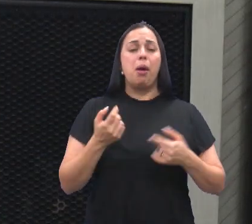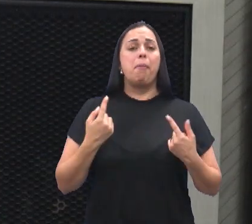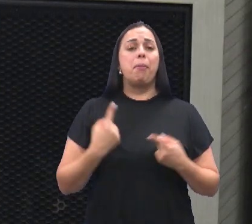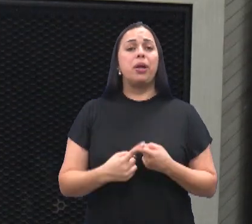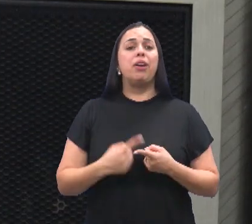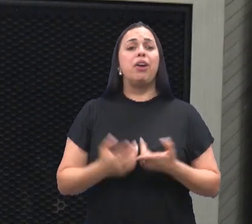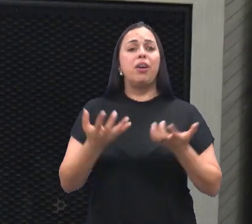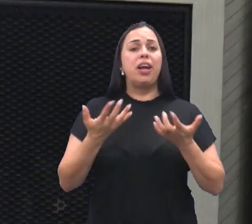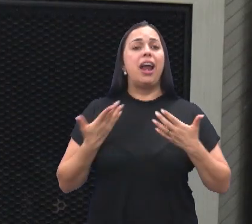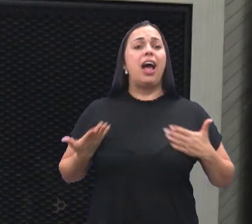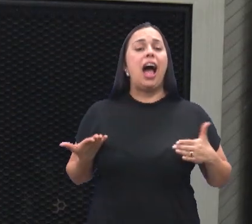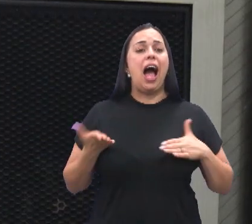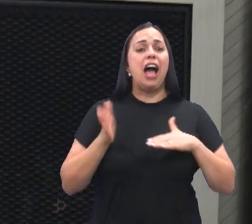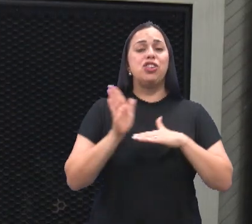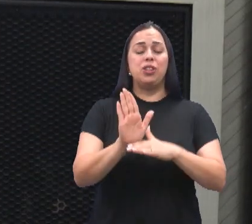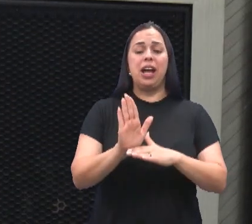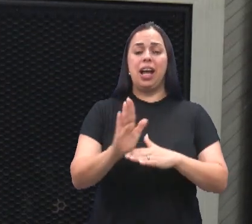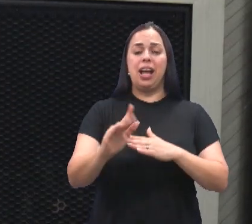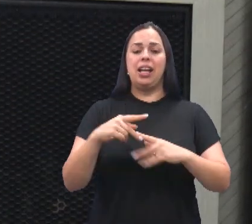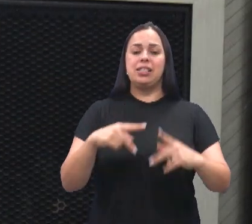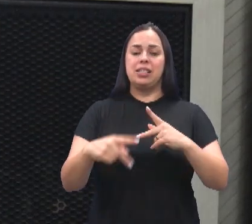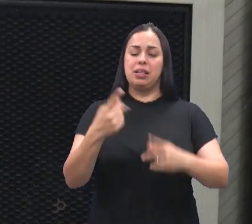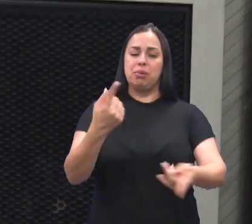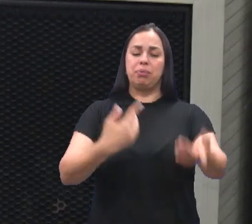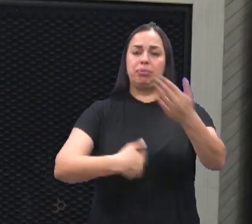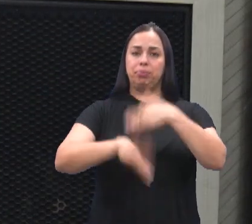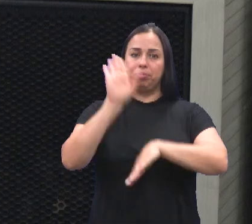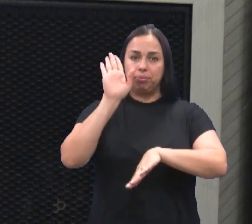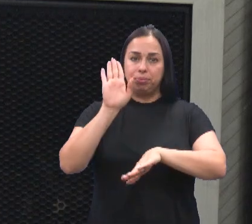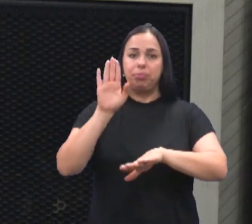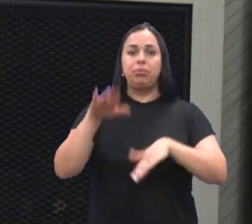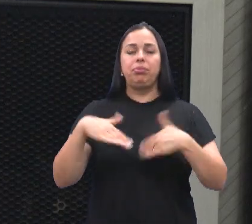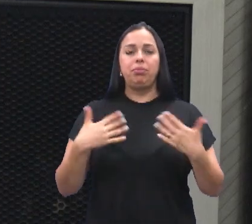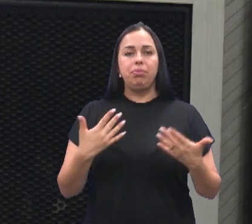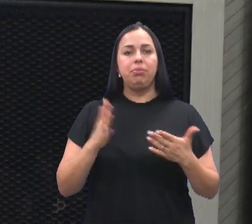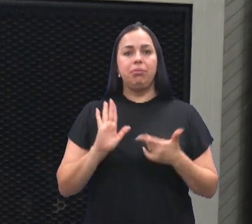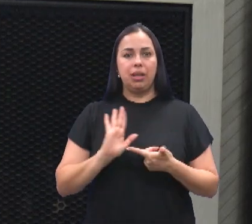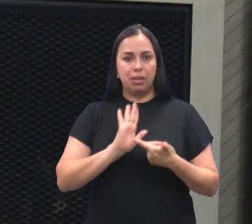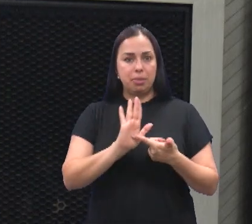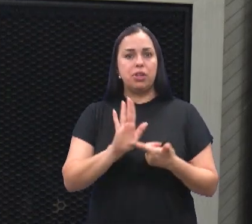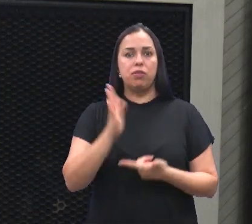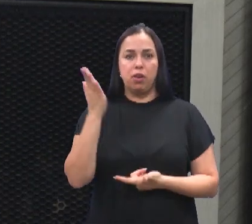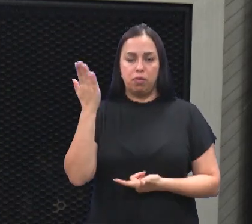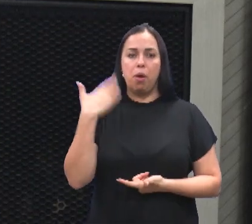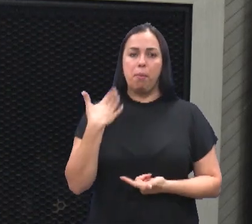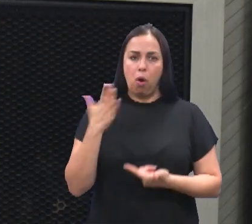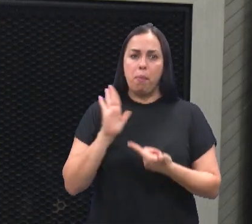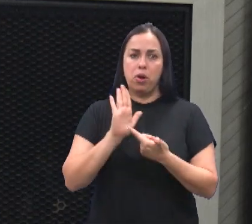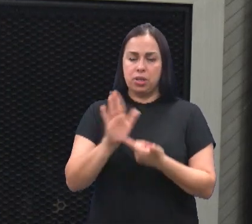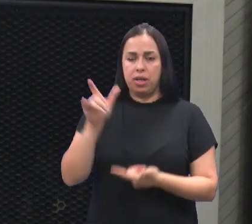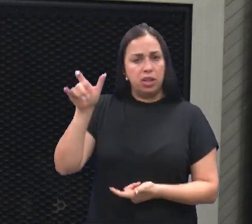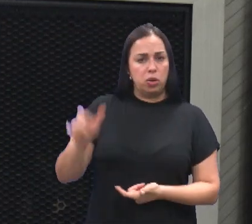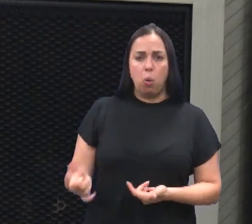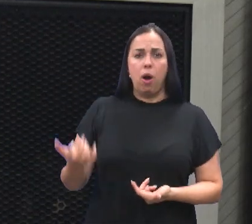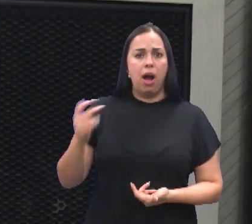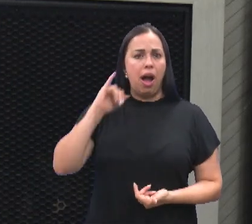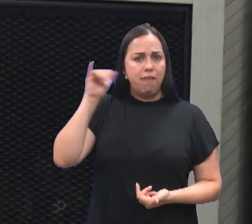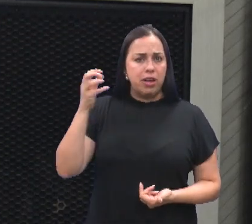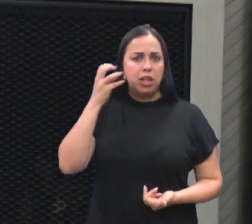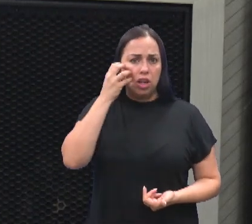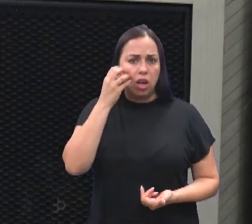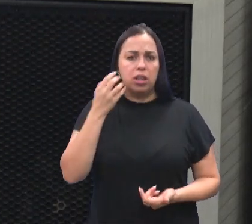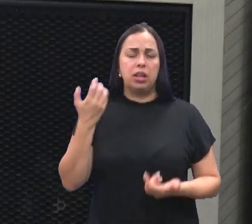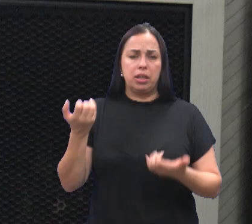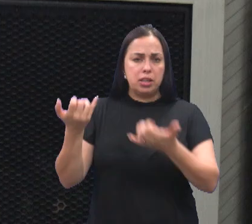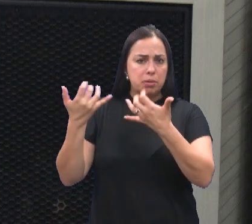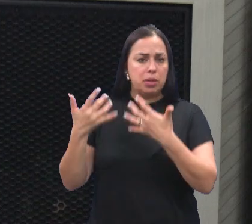com o crescimento e desenvolvimento da nossa cidade. Então, em breve, a gente vai expor fatos, como foi narrado aqui pela vereadora, de realmente professores